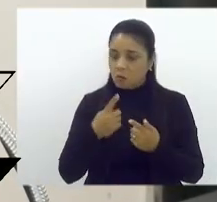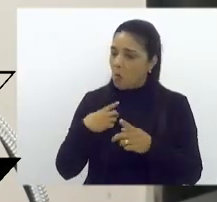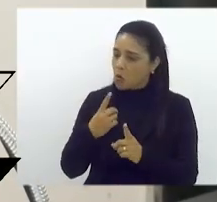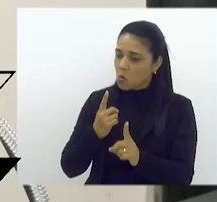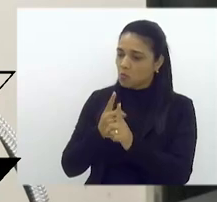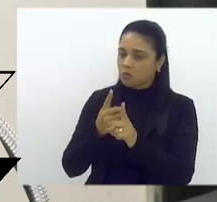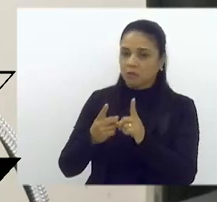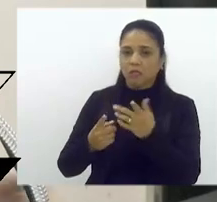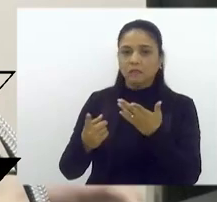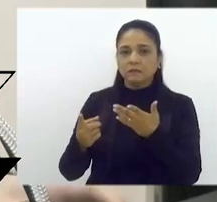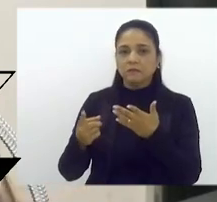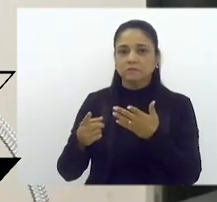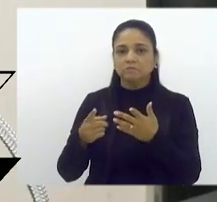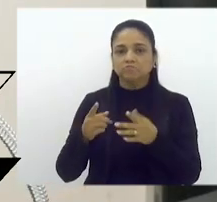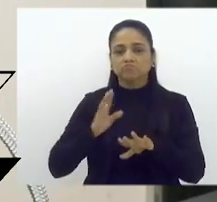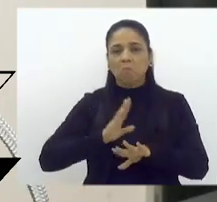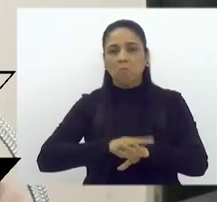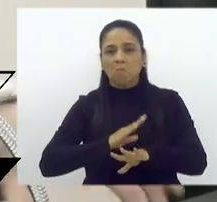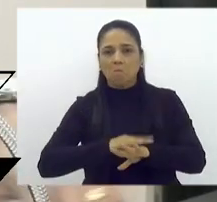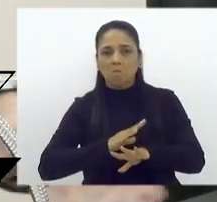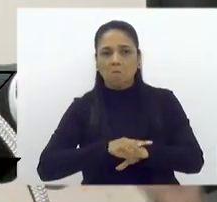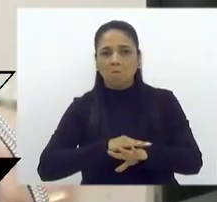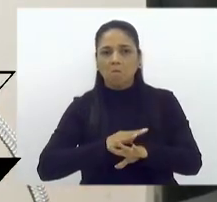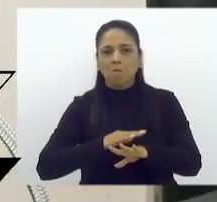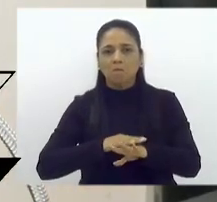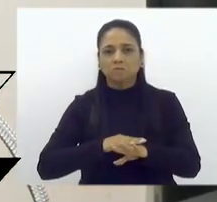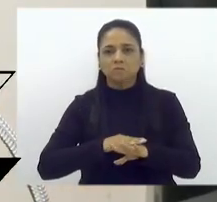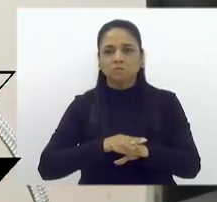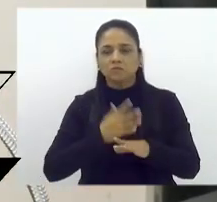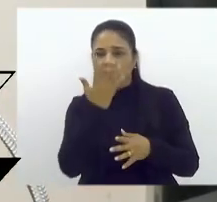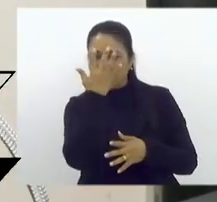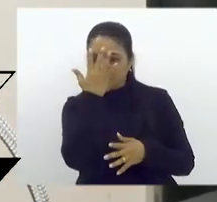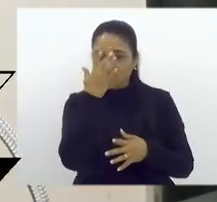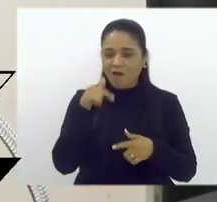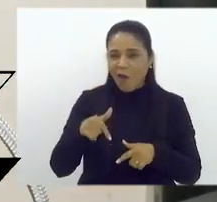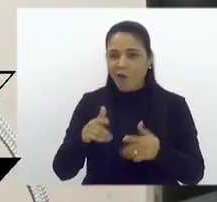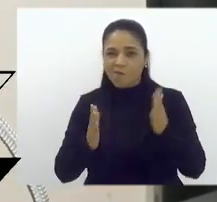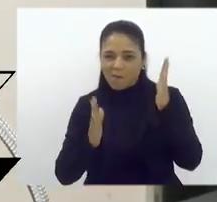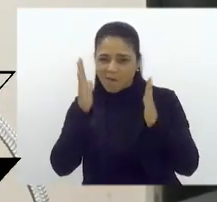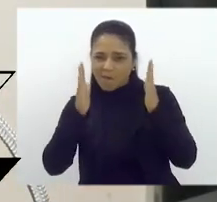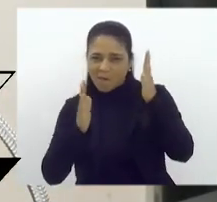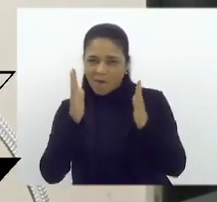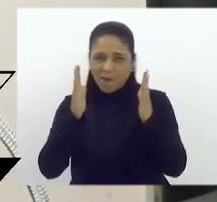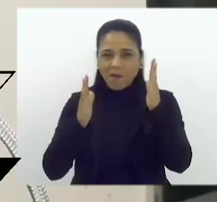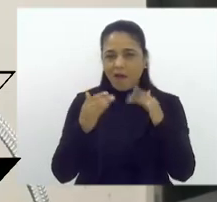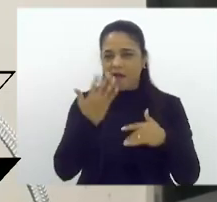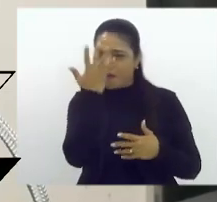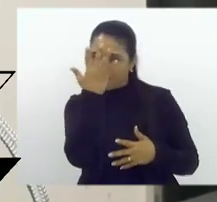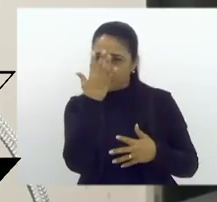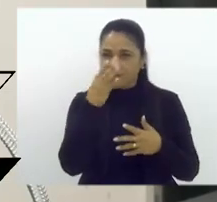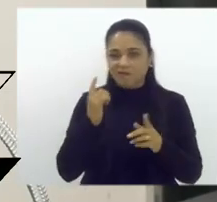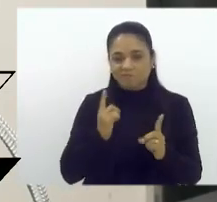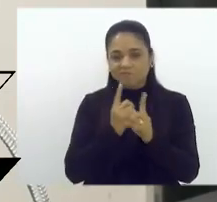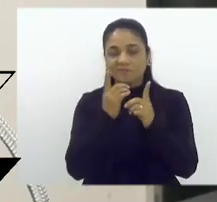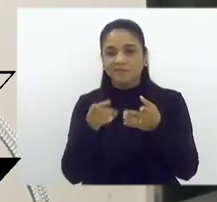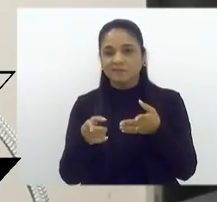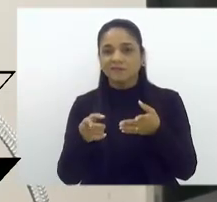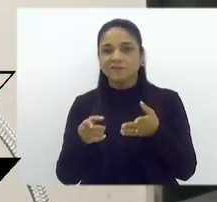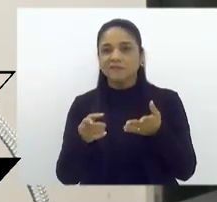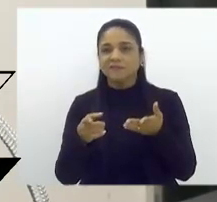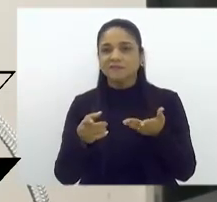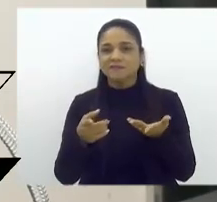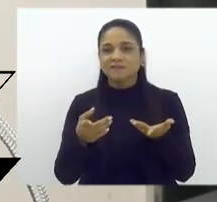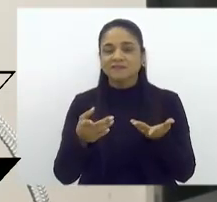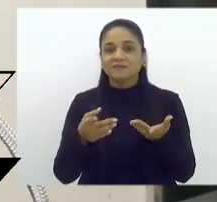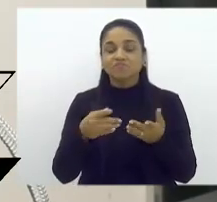Excelência momentos ali em volta do carnaval, né, ali no entorno do carnaval, e coincidentemente no